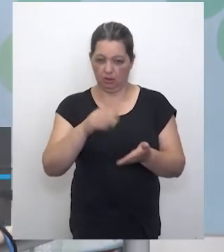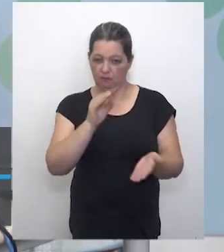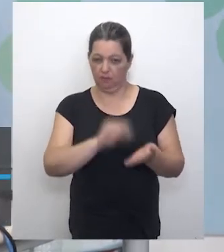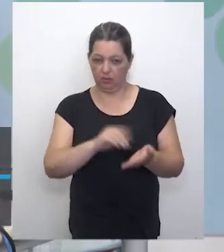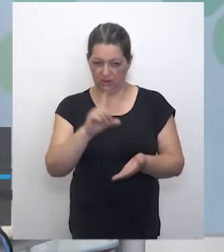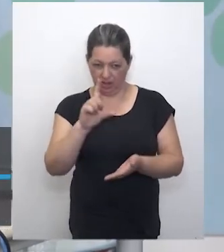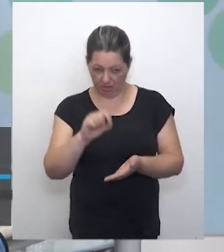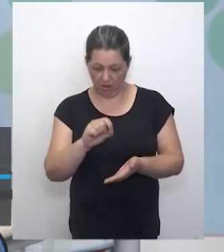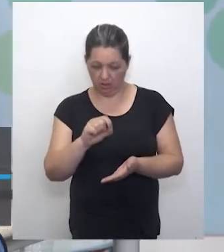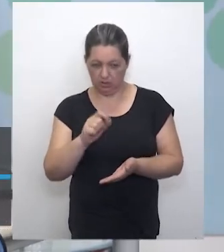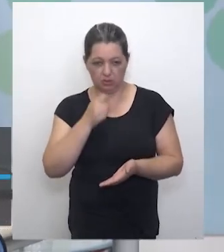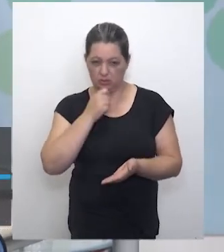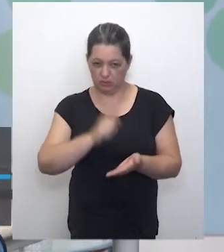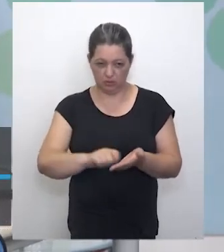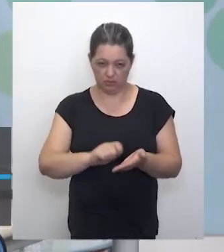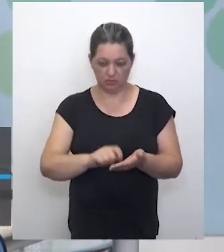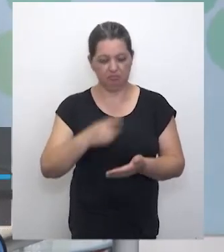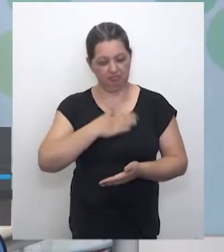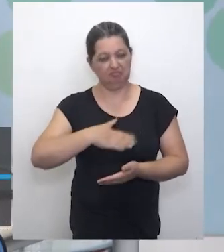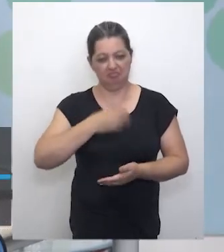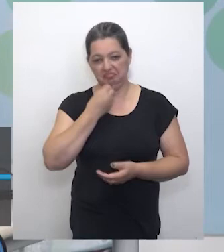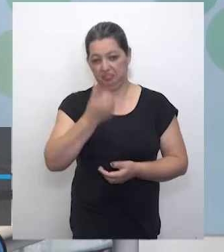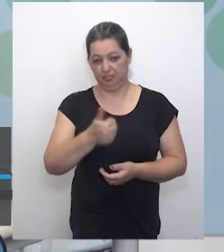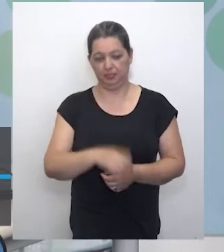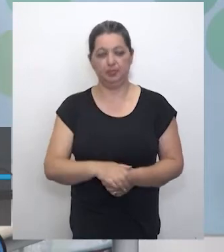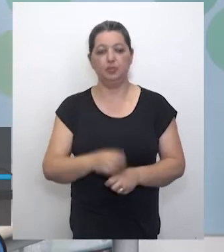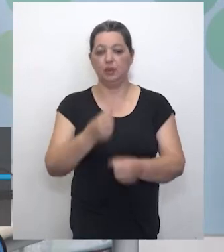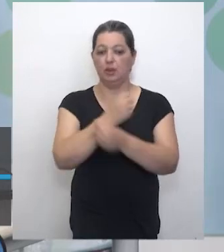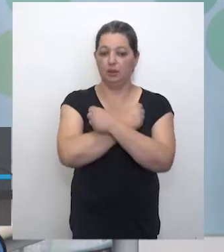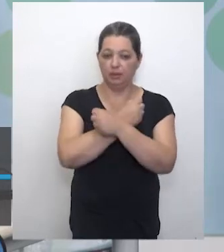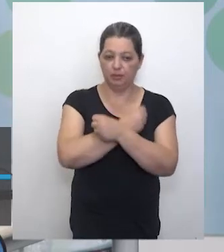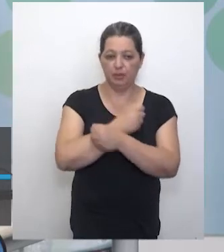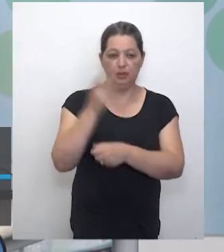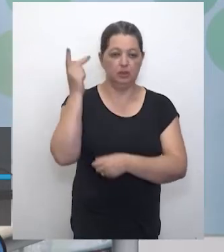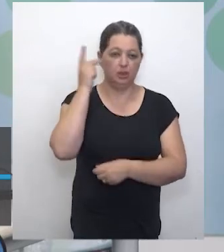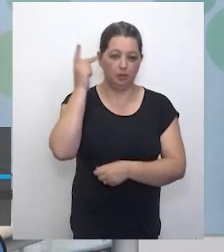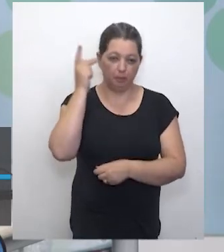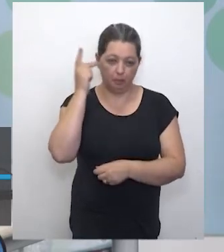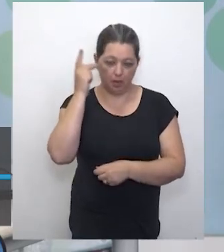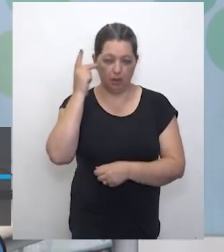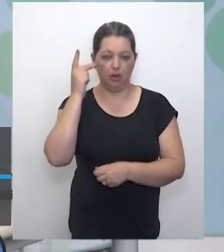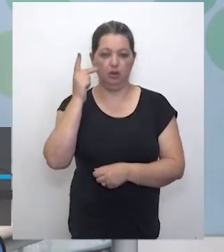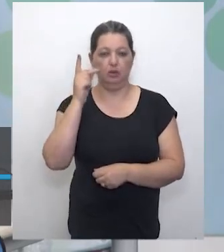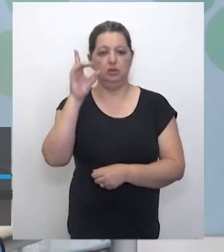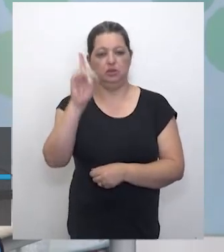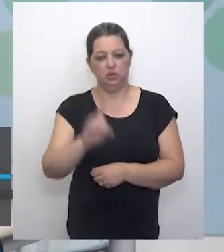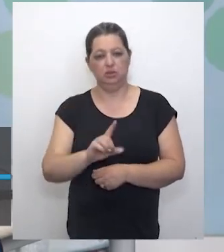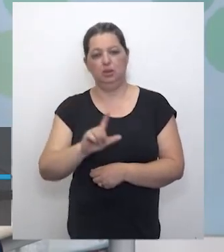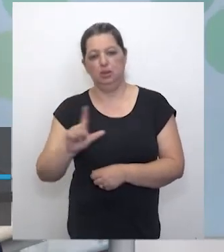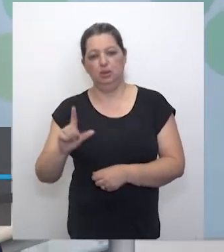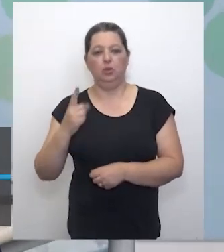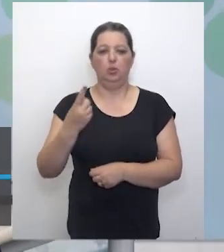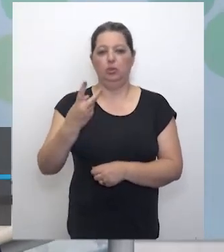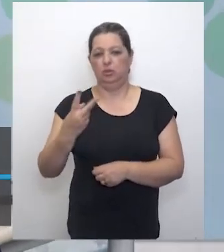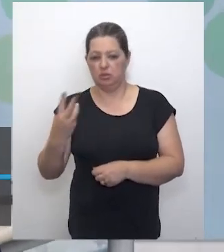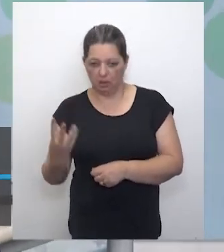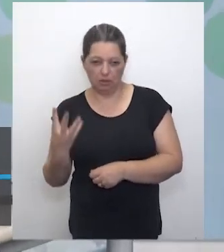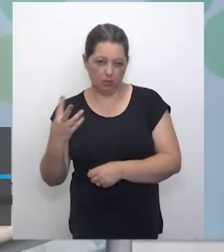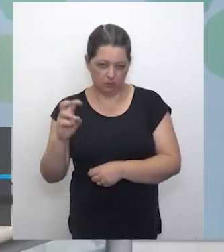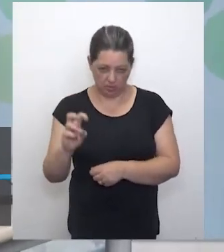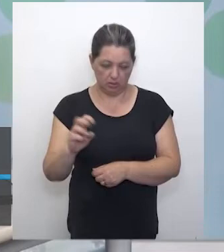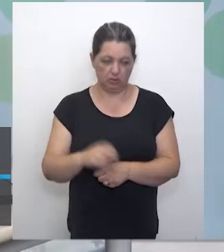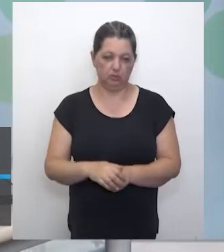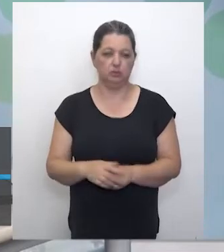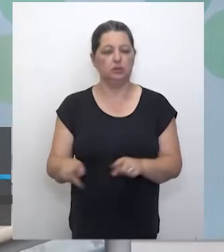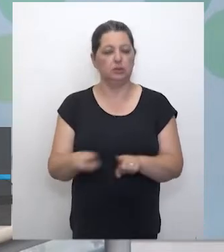branco. Então, muito bom, gostei da participação. Quero mandar um abraço aí, pessoal daqui de São Paulo, da capital, das diretorias de leste, 1, 2, 3, 4, 5, pessoal da